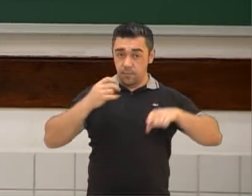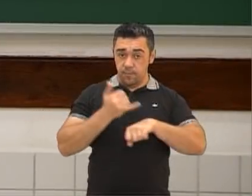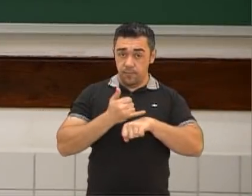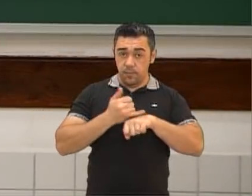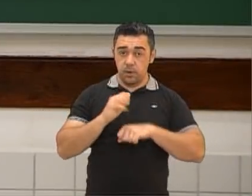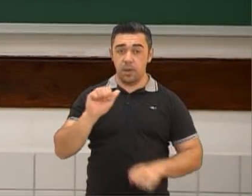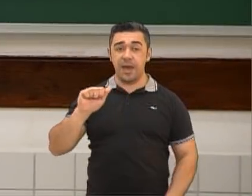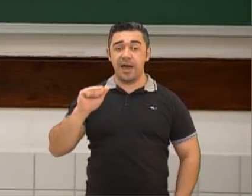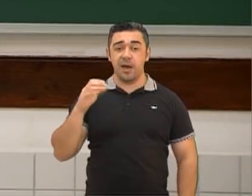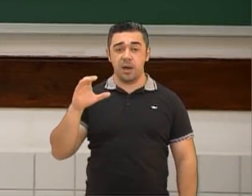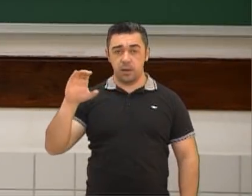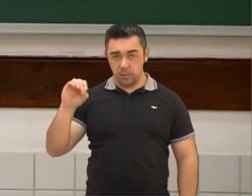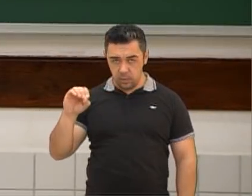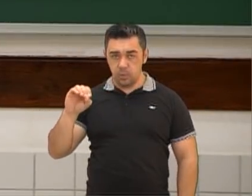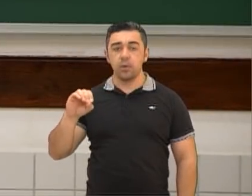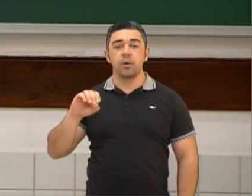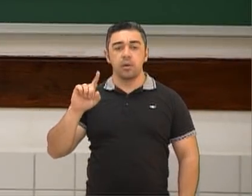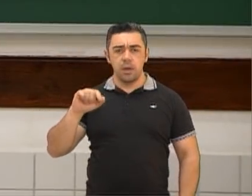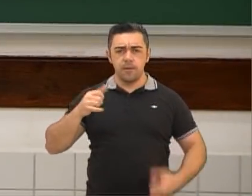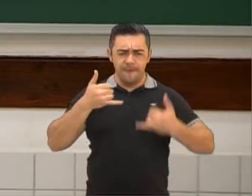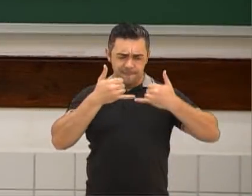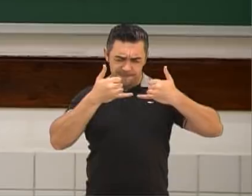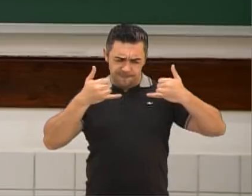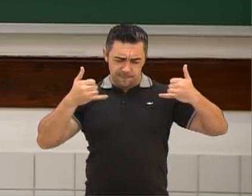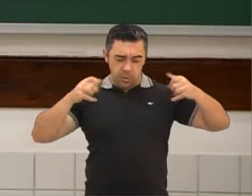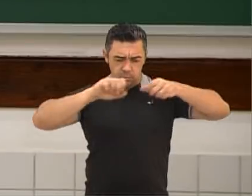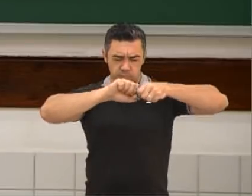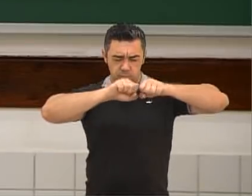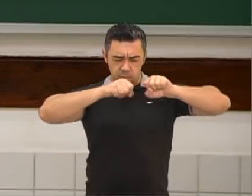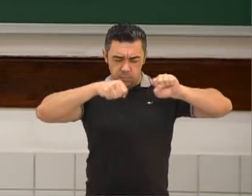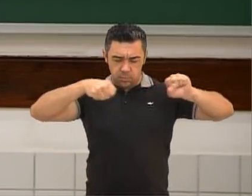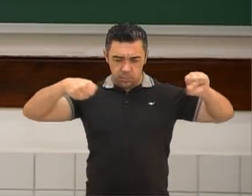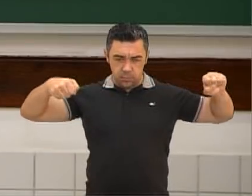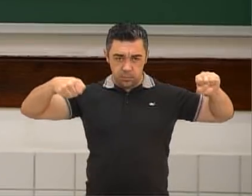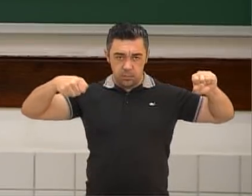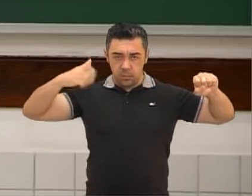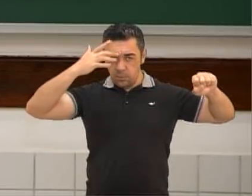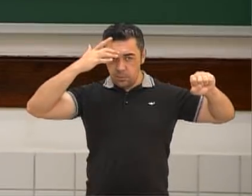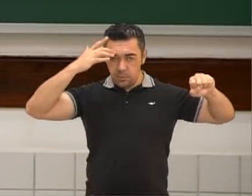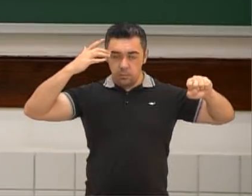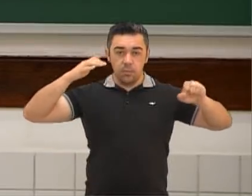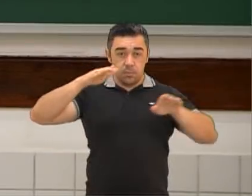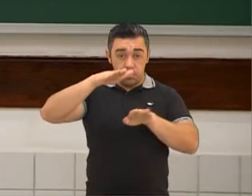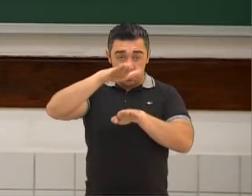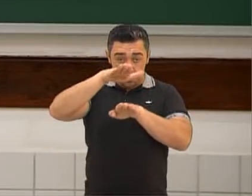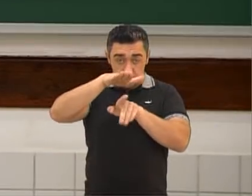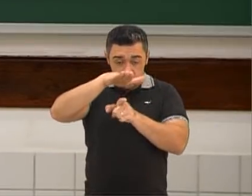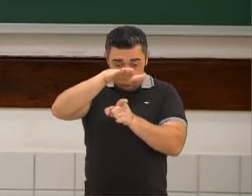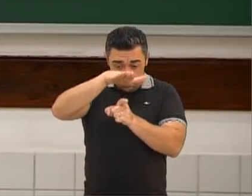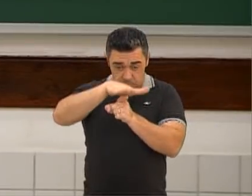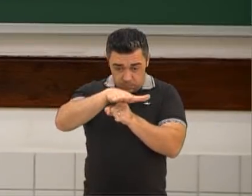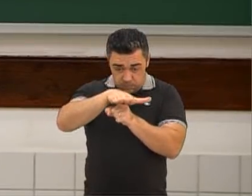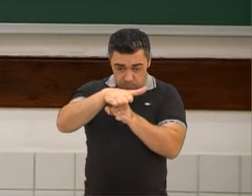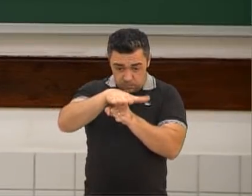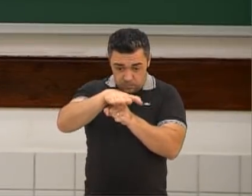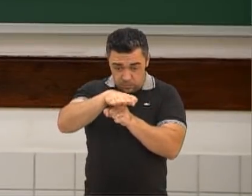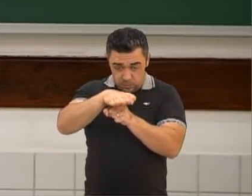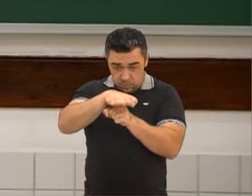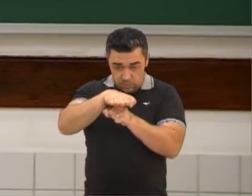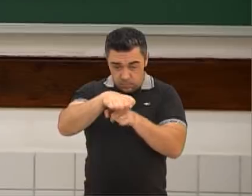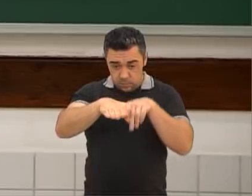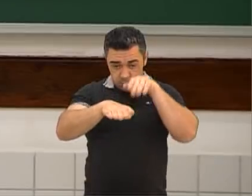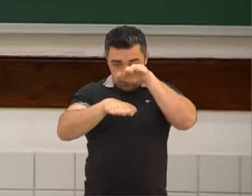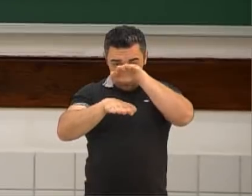equipamentos para ele ficar bem tensionado. E mesmo quando o acrobata anda por sobre esse